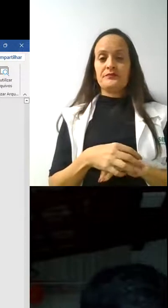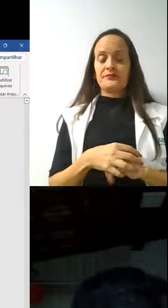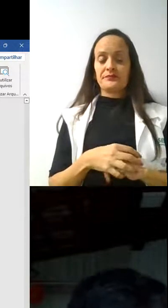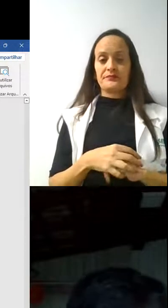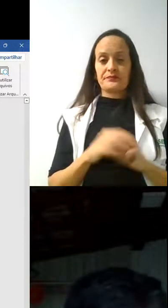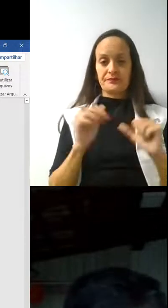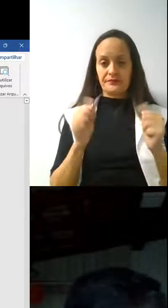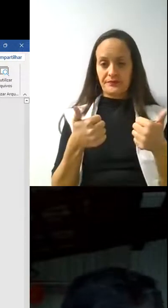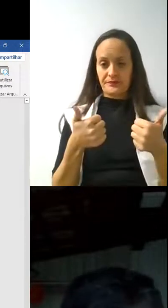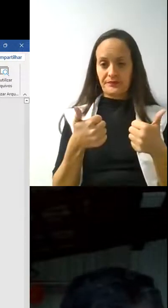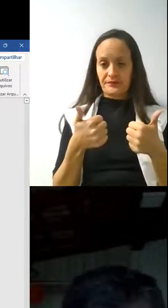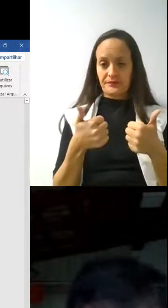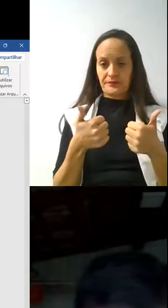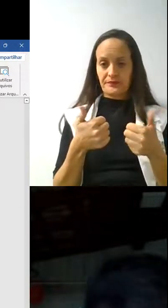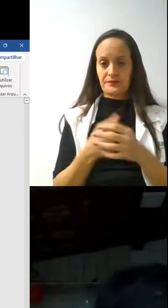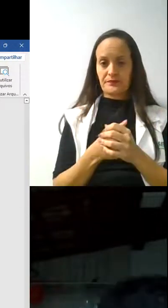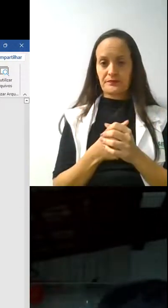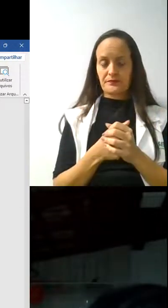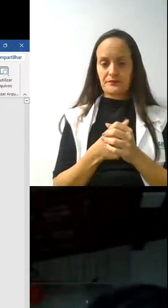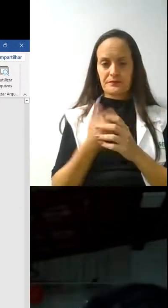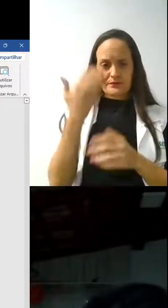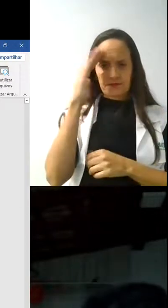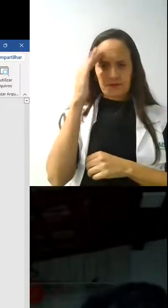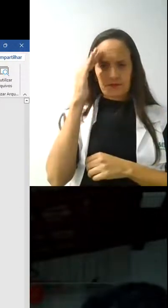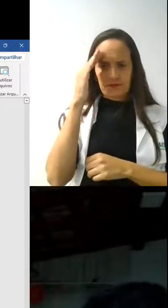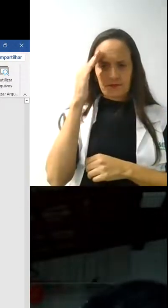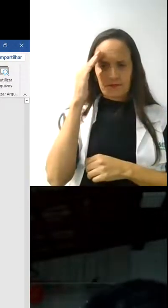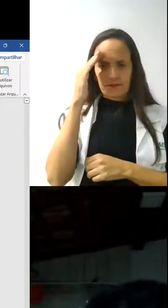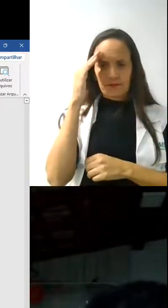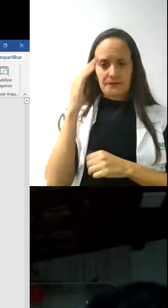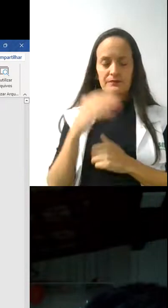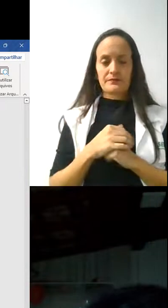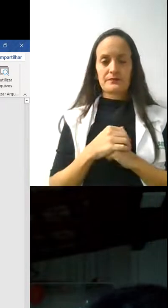bem? Todo mundo entendeu?